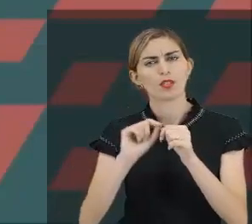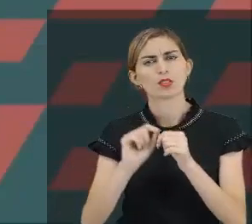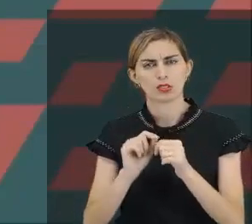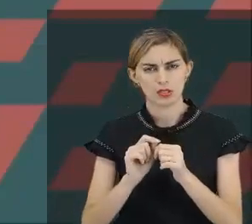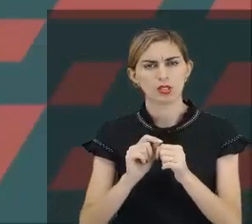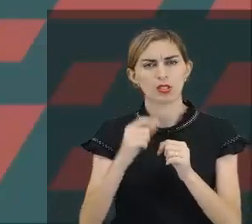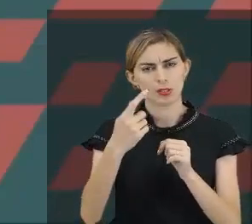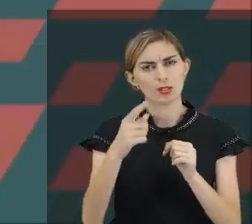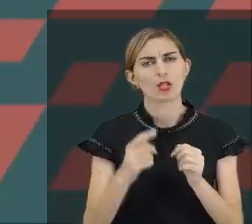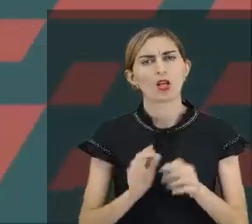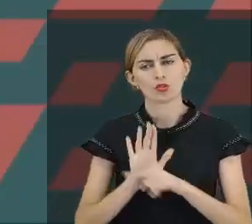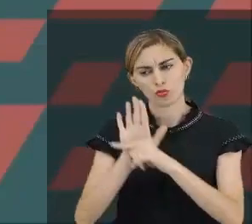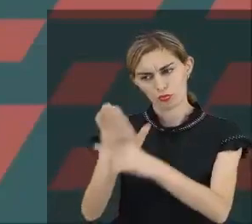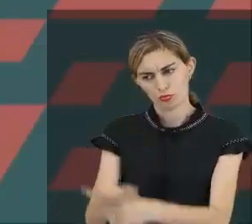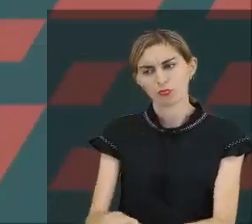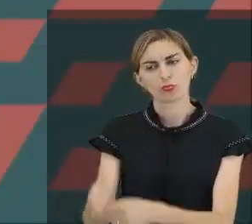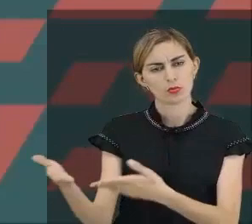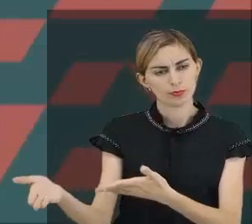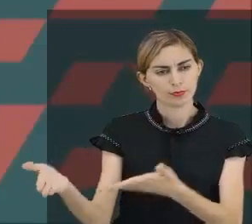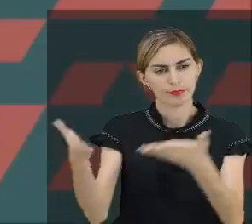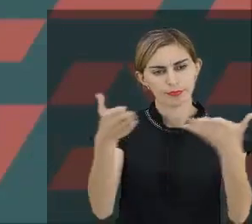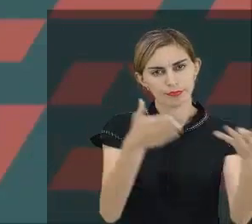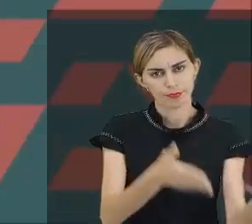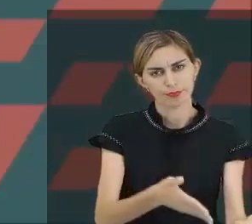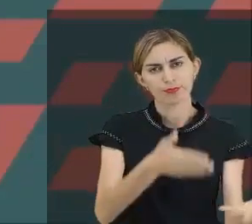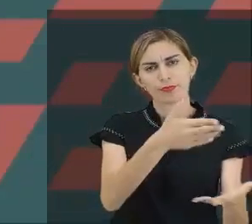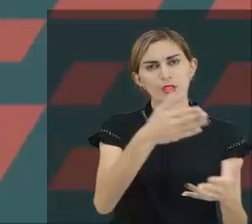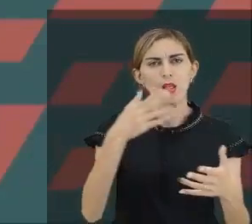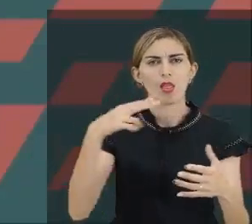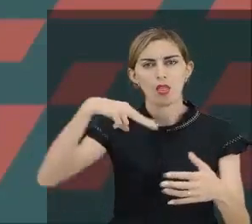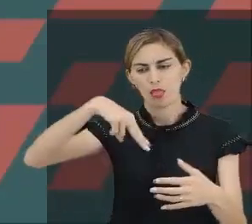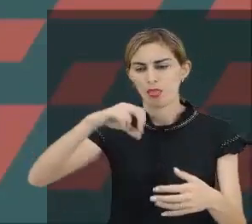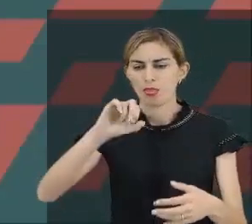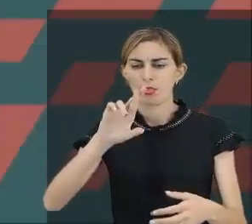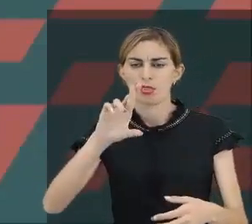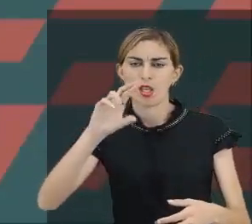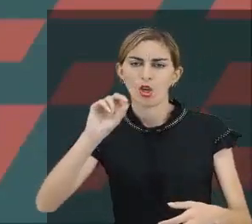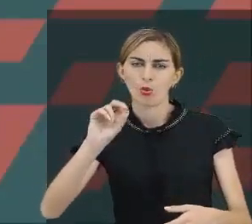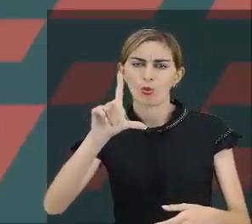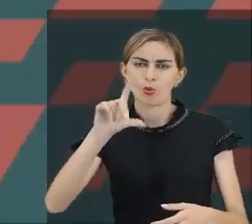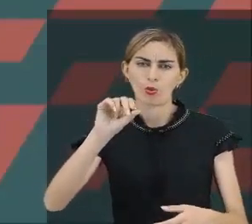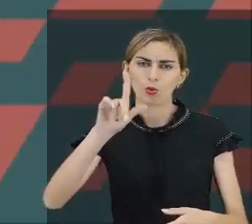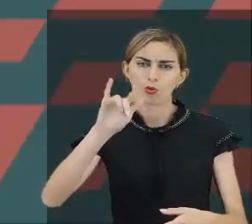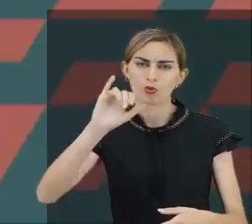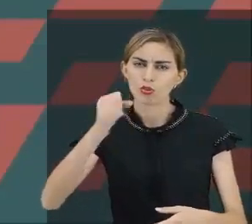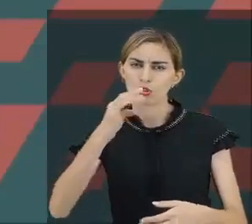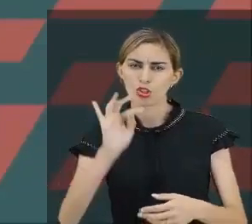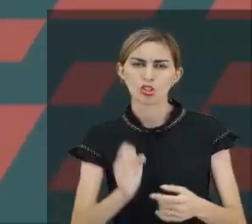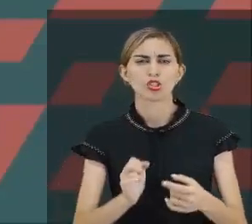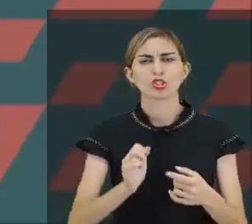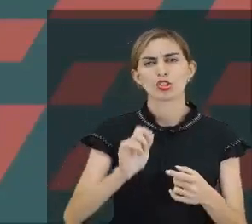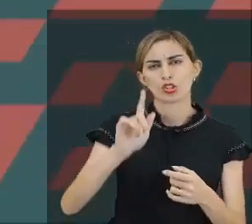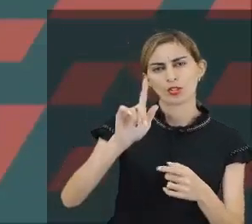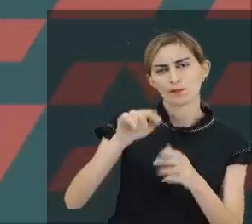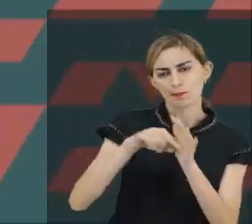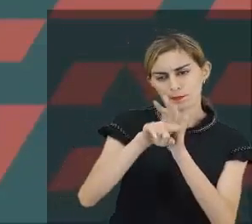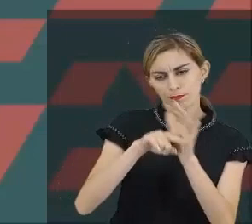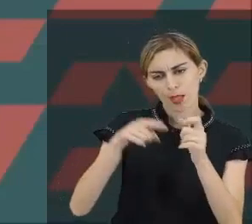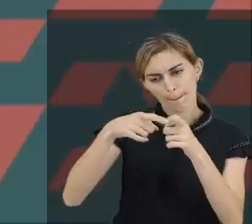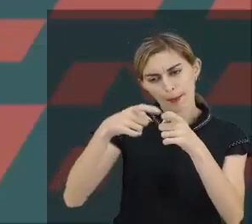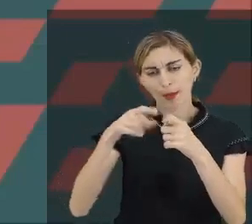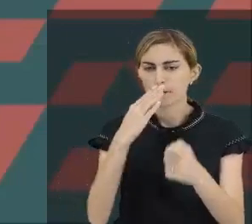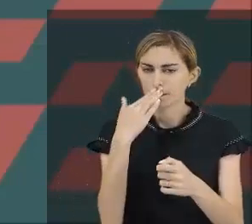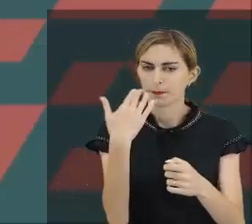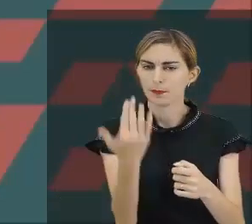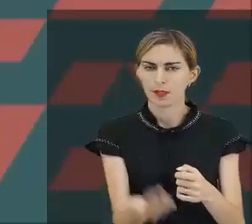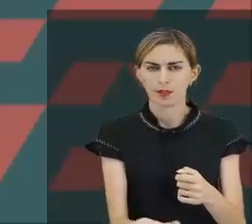fazer esse encaminhamento dessas crianças ao neurologista e ao geneticista, que é o médico onde